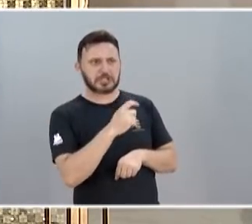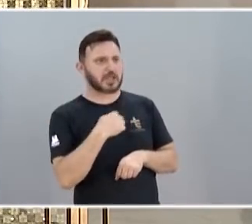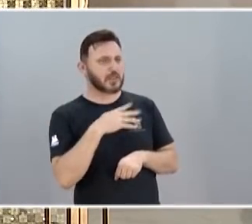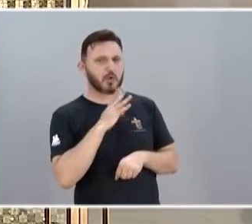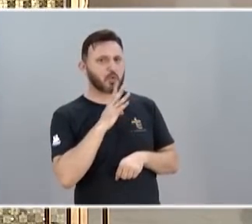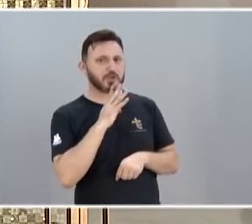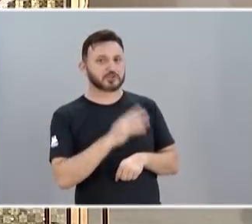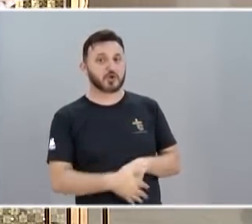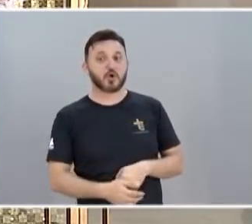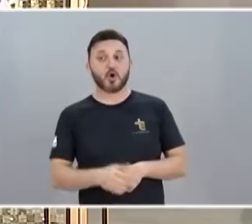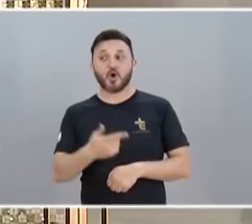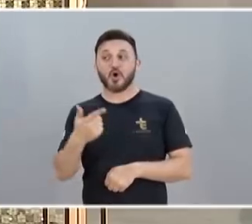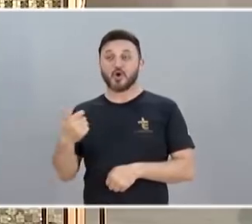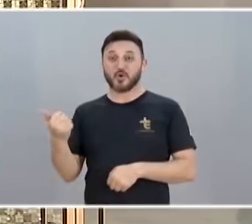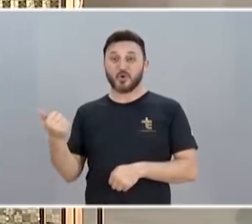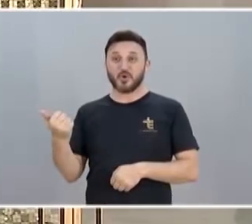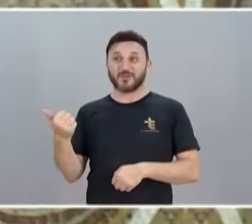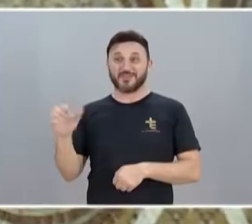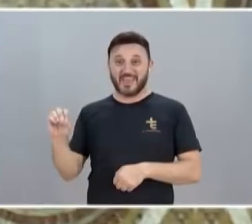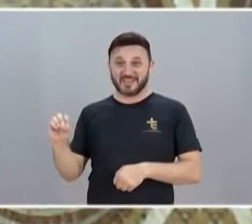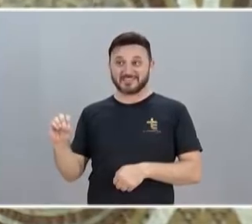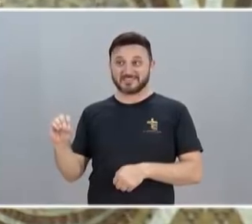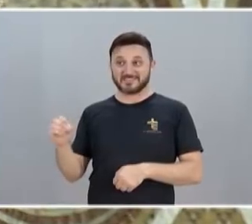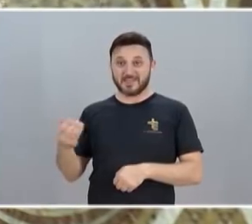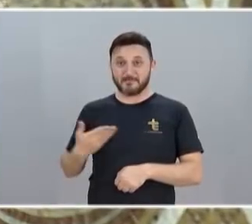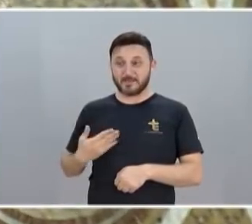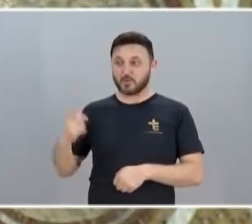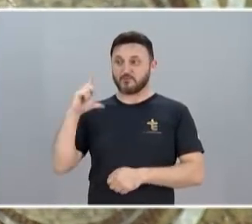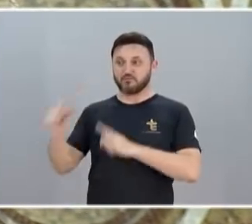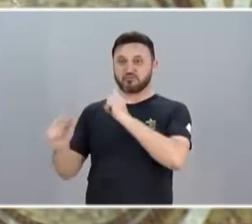Mas os apóstolos, entendam,